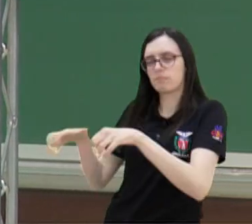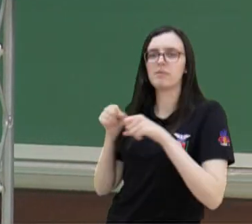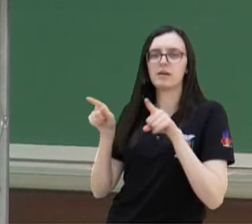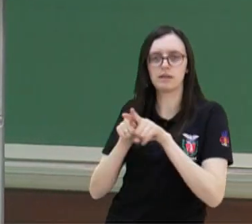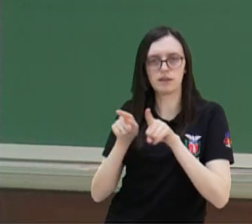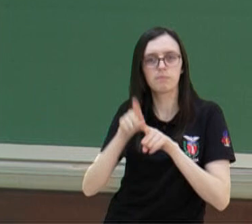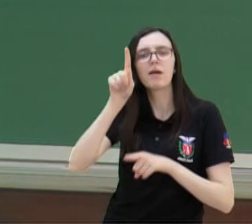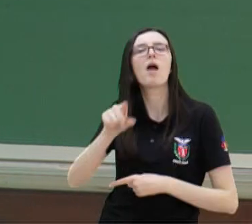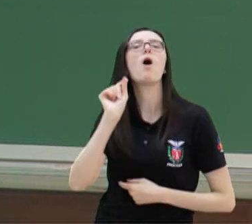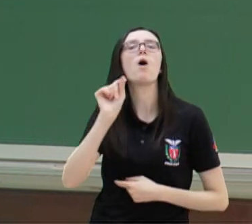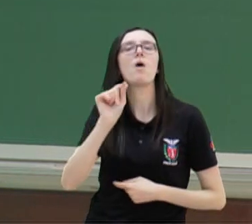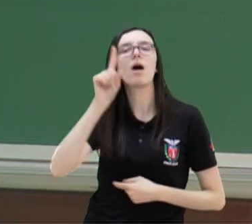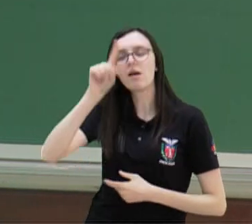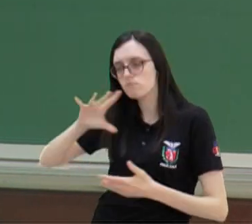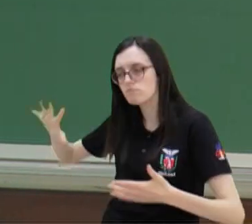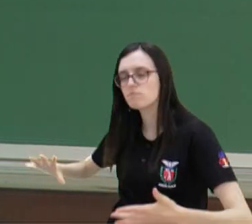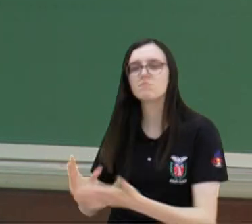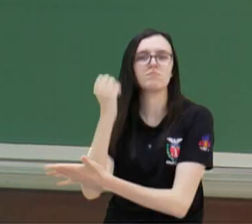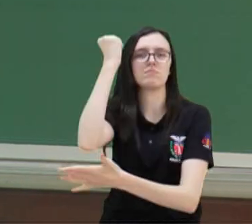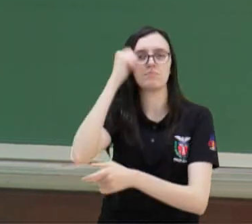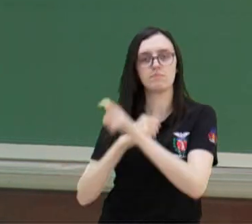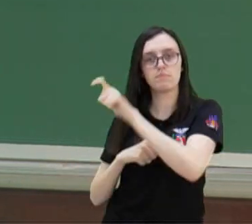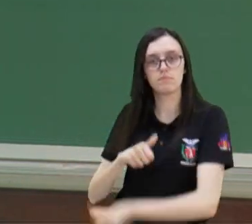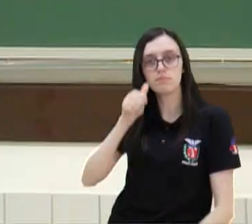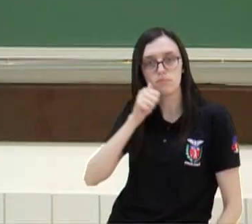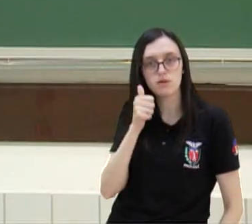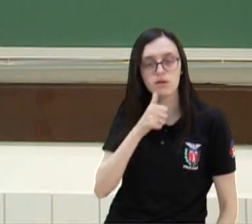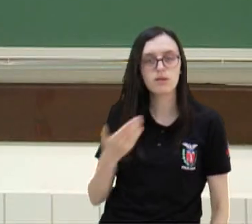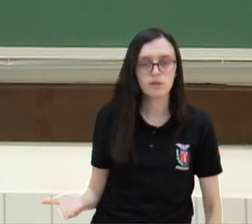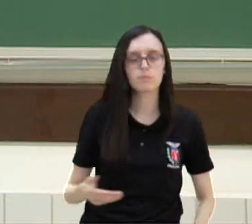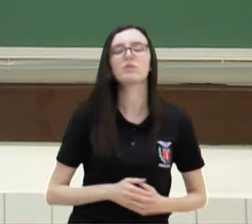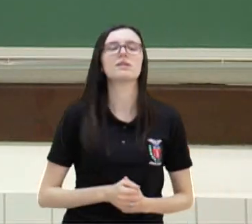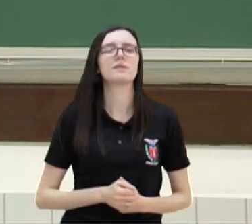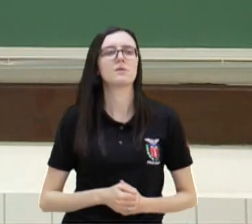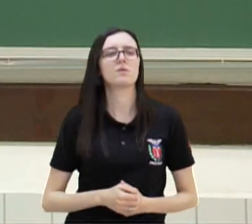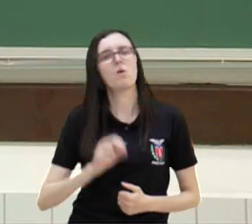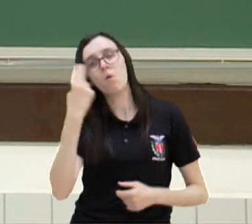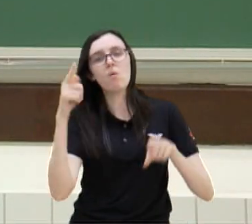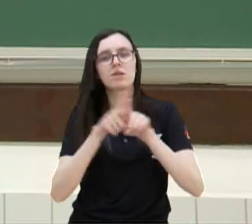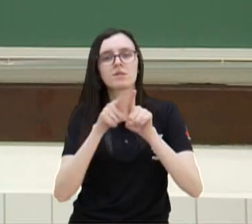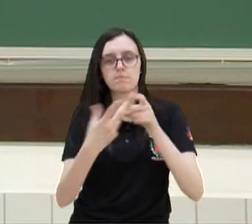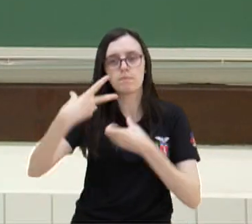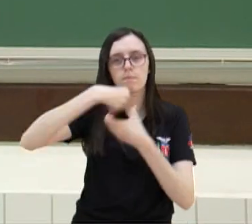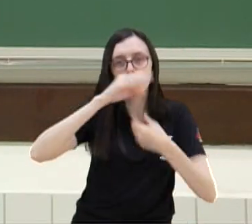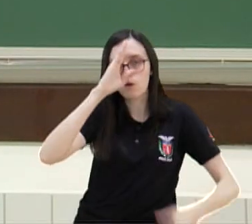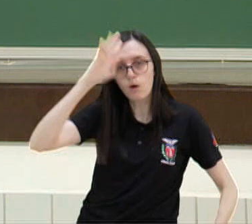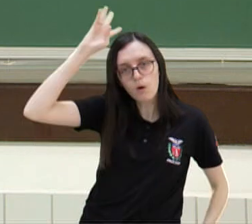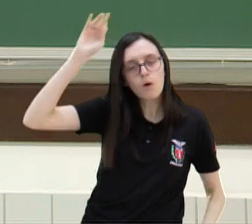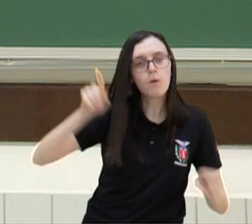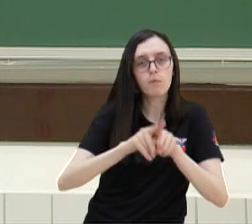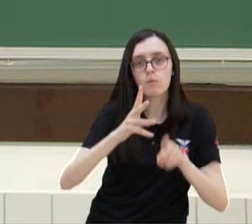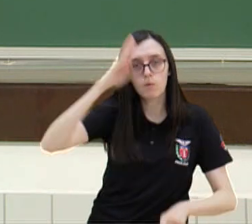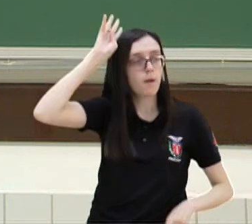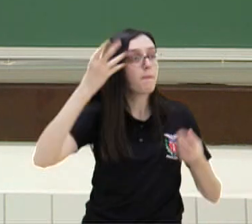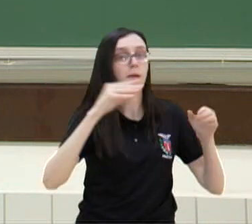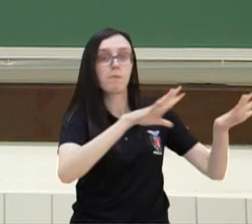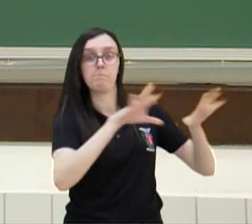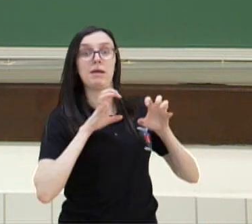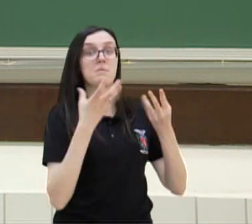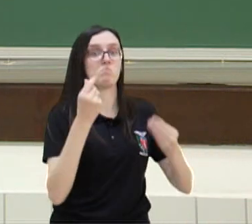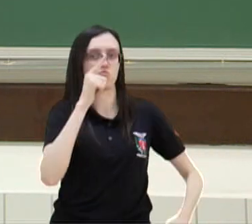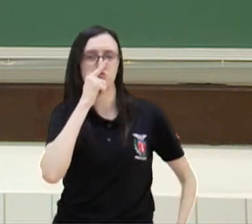é o chamado rapto de Perséfone, ou na parte romana, que os romanos também pegaram muito da religião